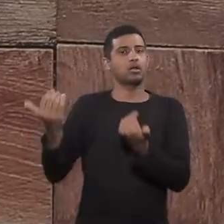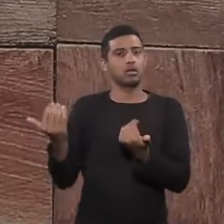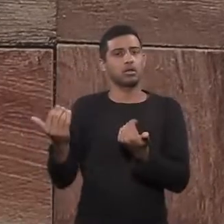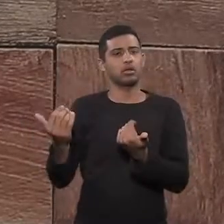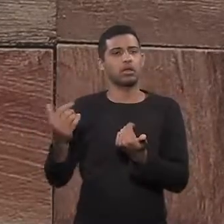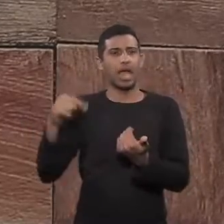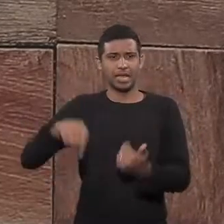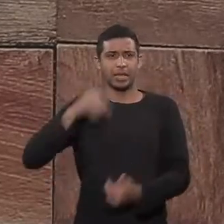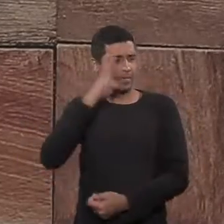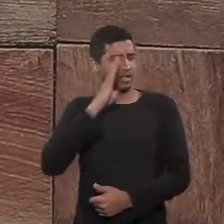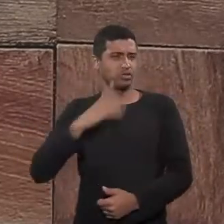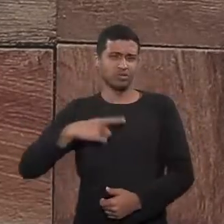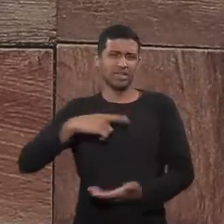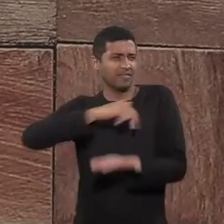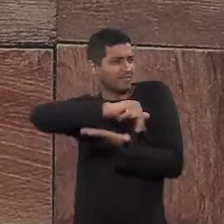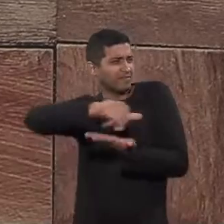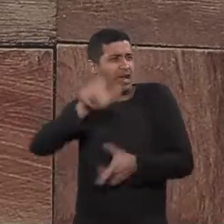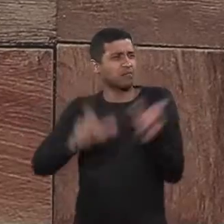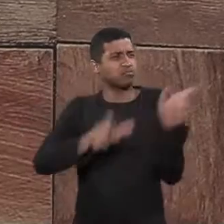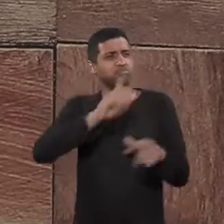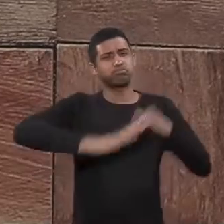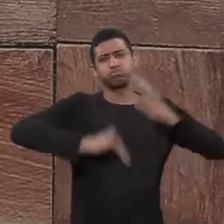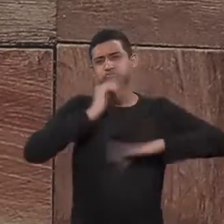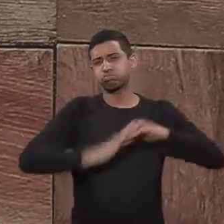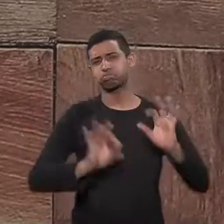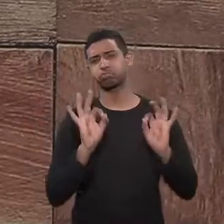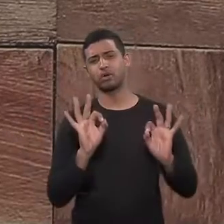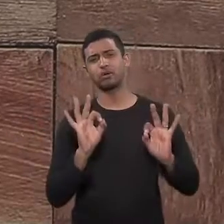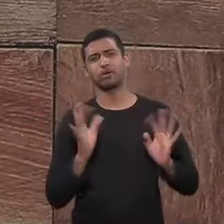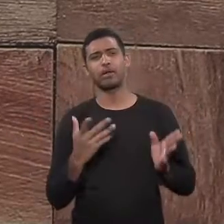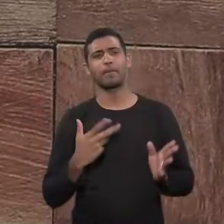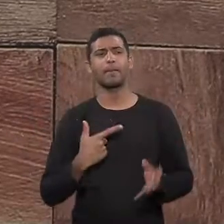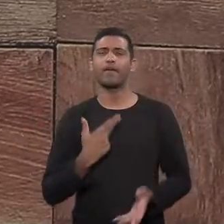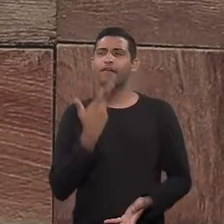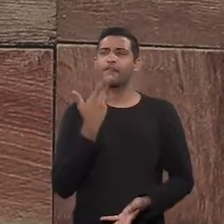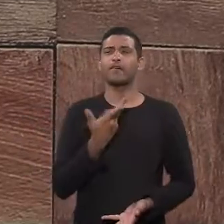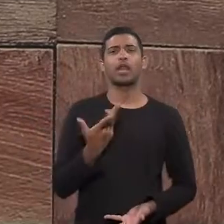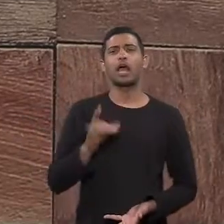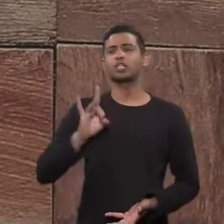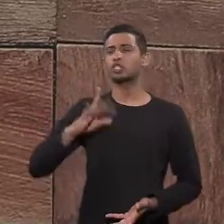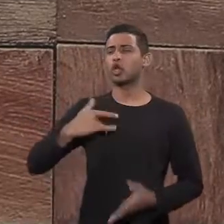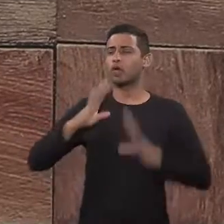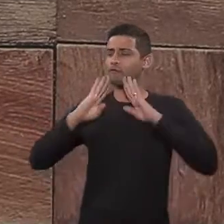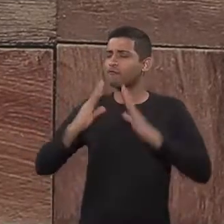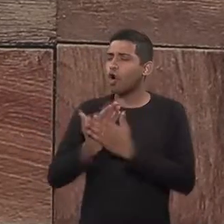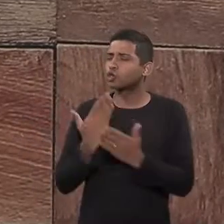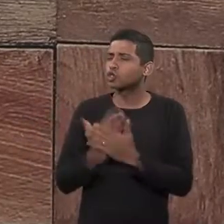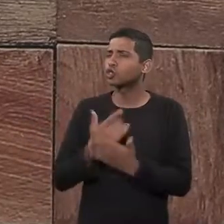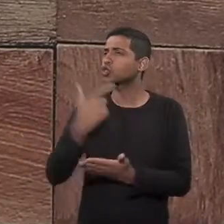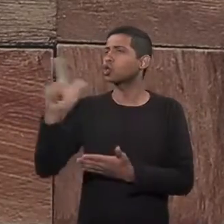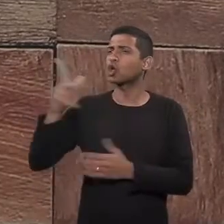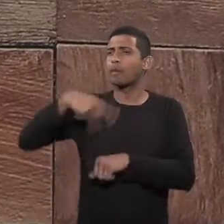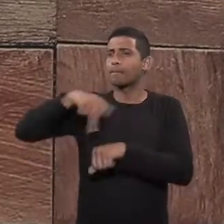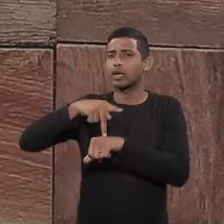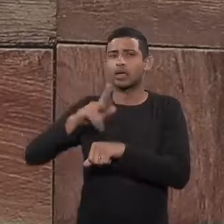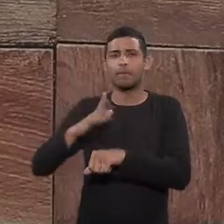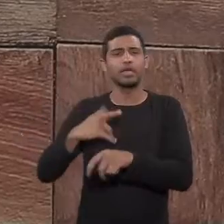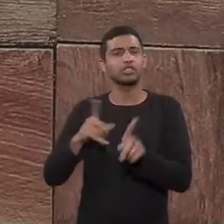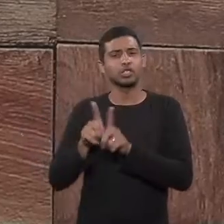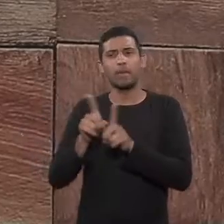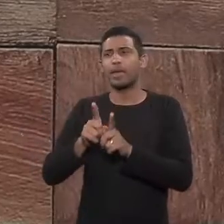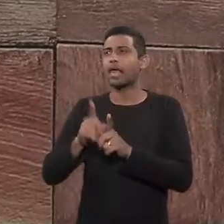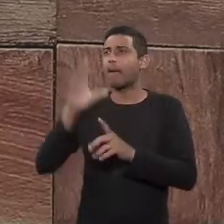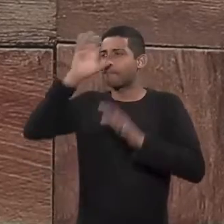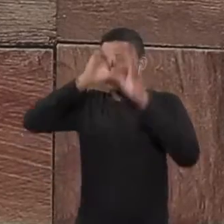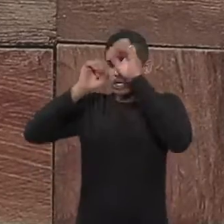dos excelentes profissionais que a gente tem aqui. Eu acho que não é só o fato de você estudar com outro professor, é de você